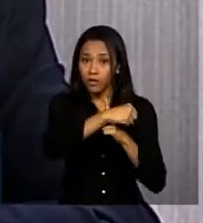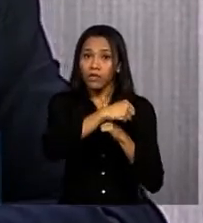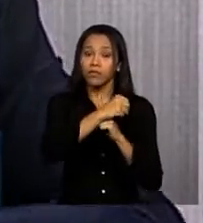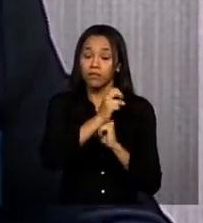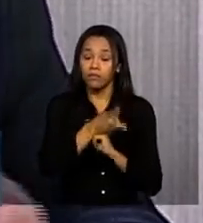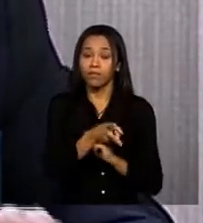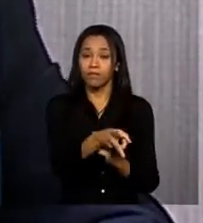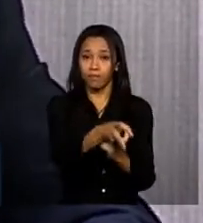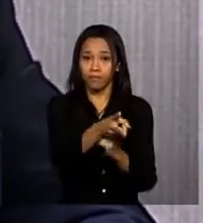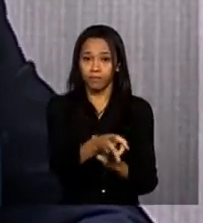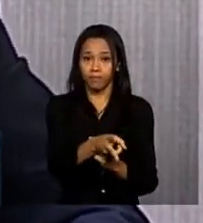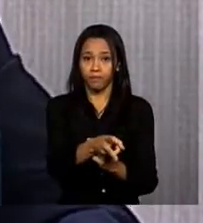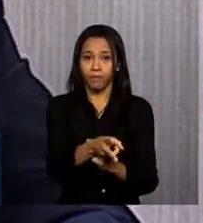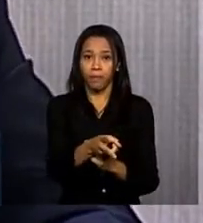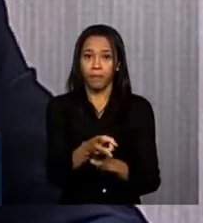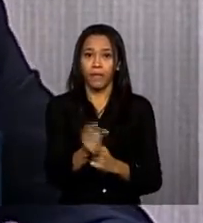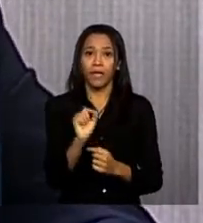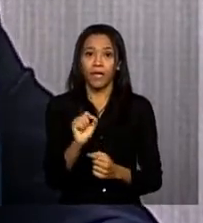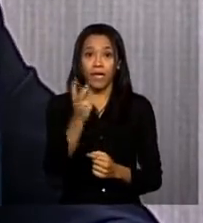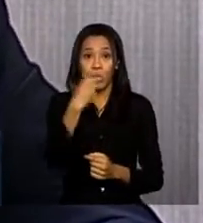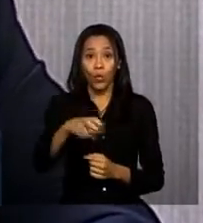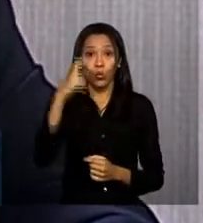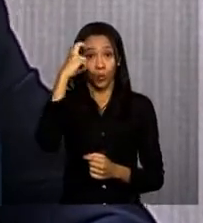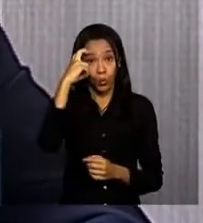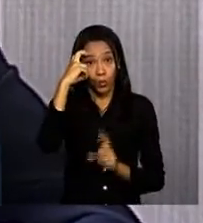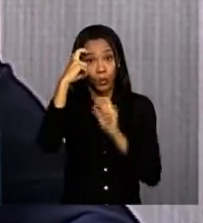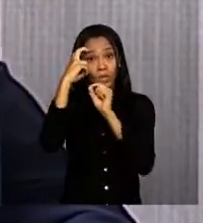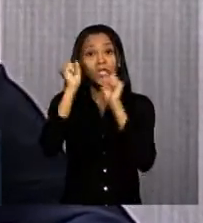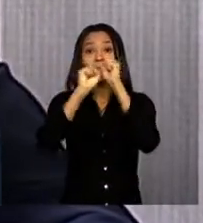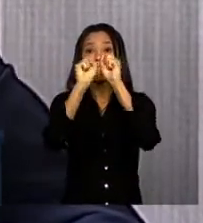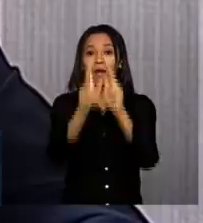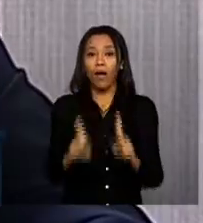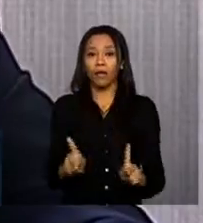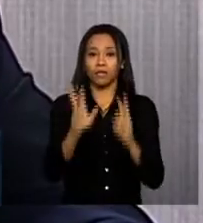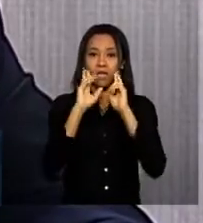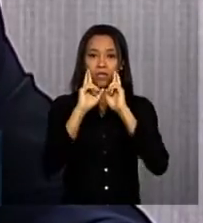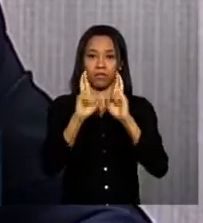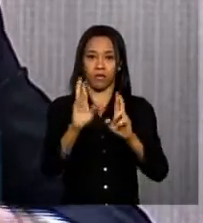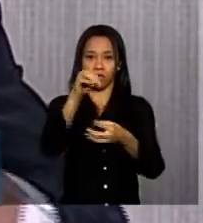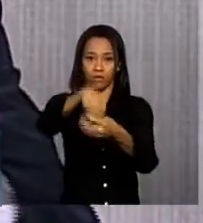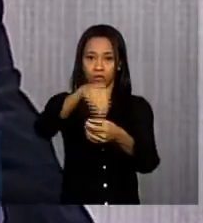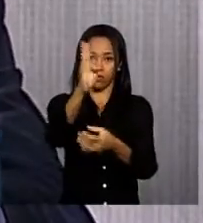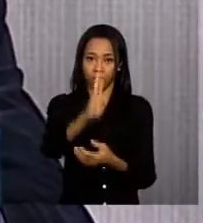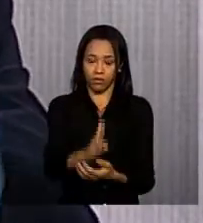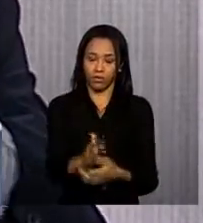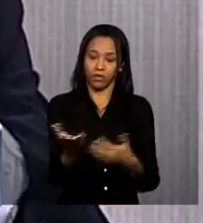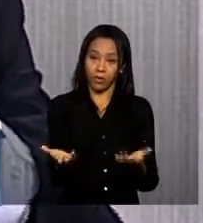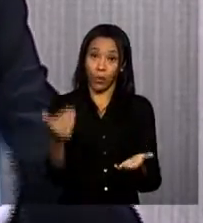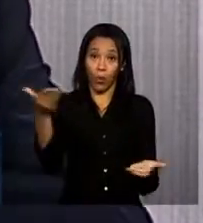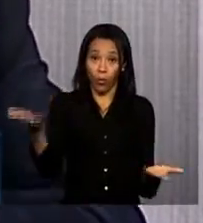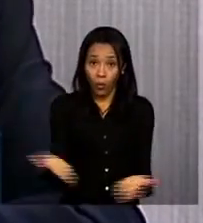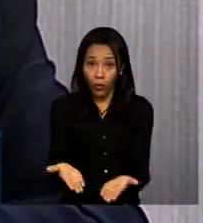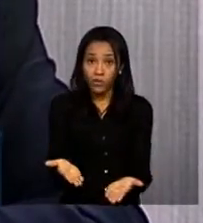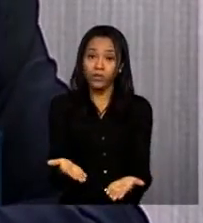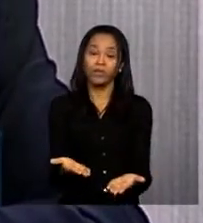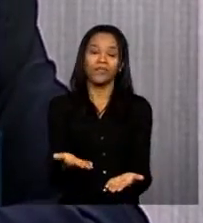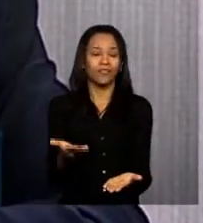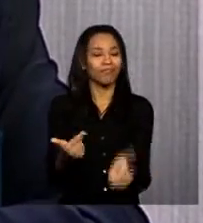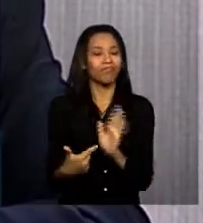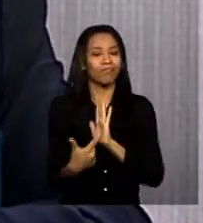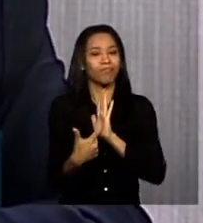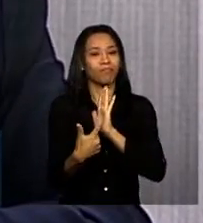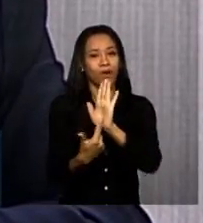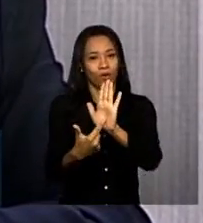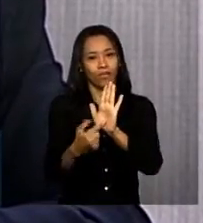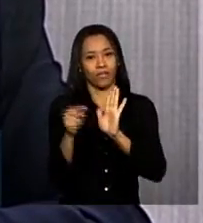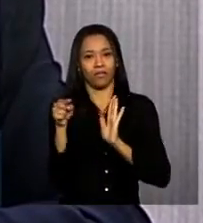grande e vivida cultura de paz e de respeito no nosso país. Este ato guarda todo este simbolismo